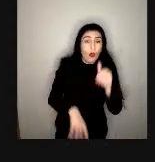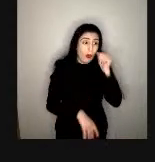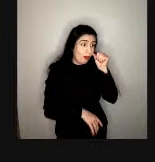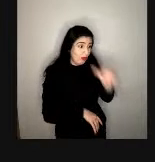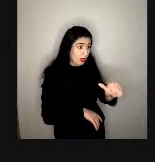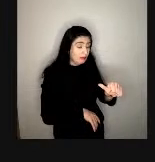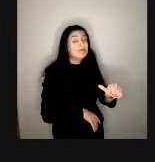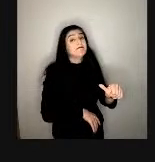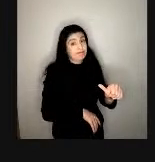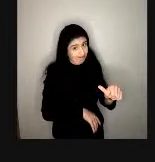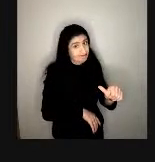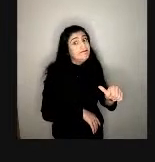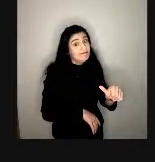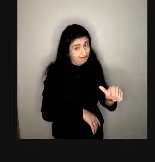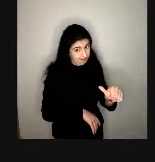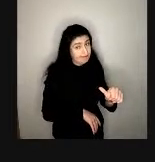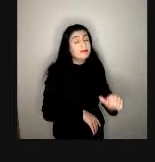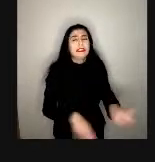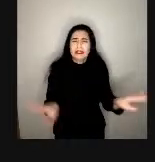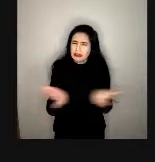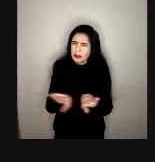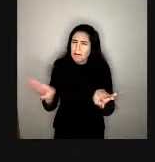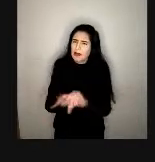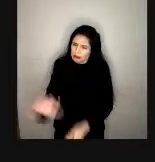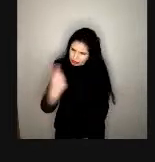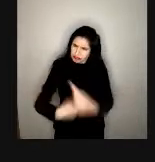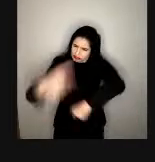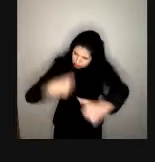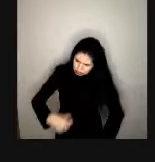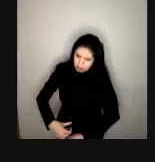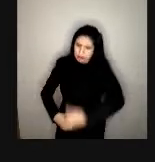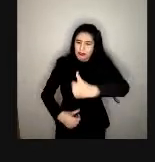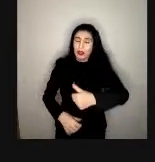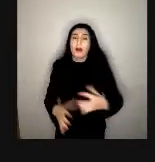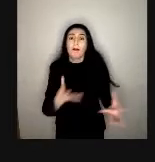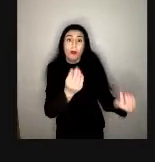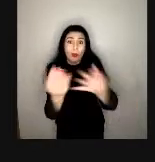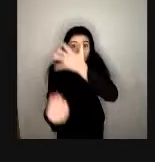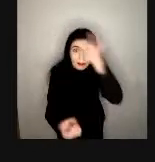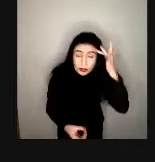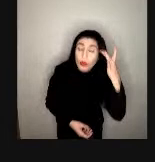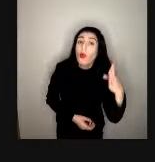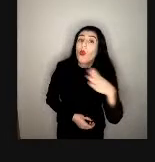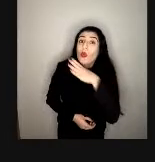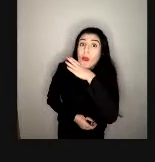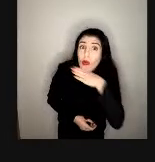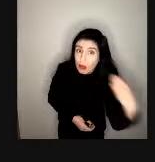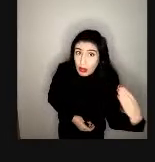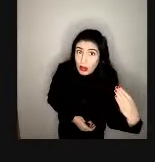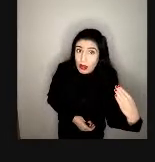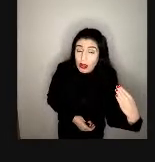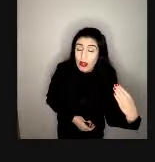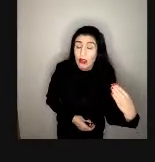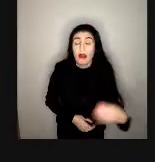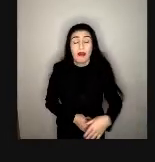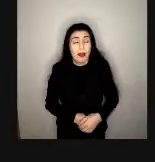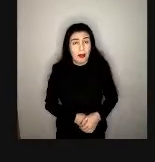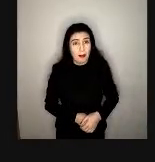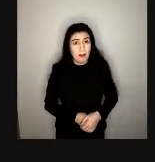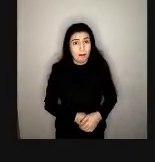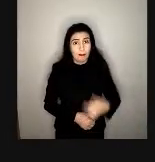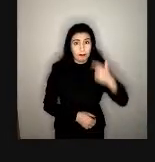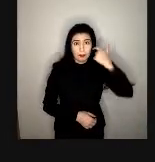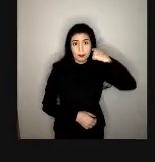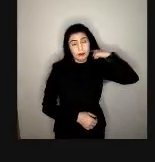disso. E a superação. Então, algumas que já faleceram, mesmo as que já faleceram, nos deixaram esse legado